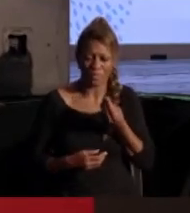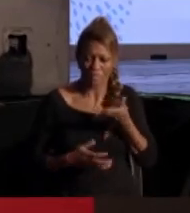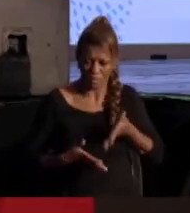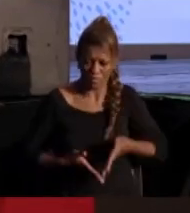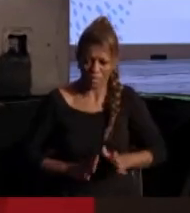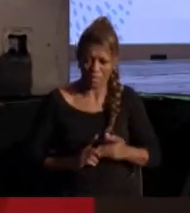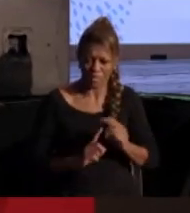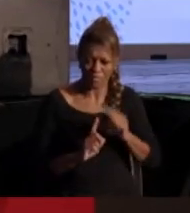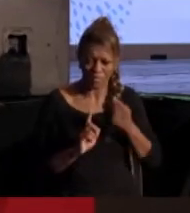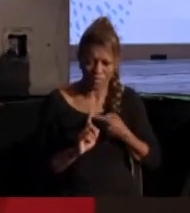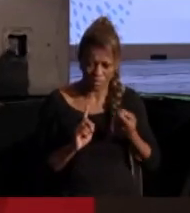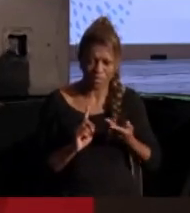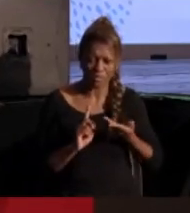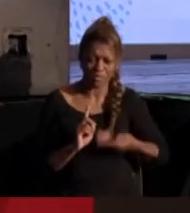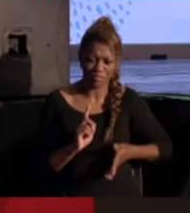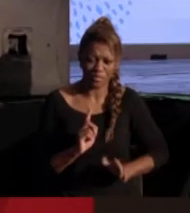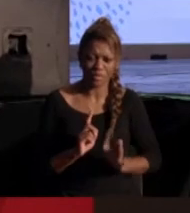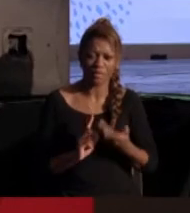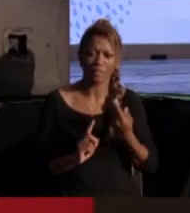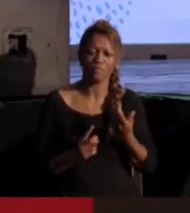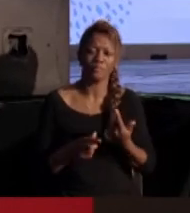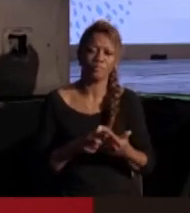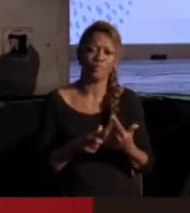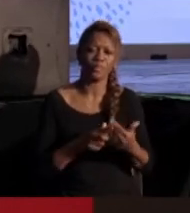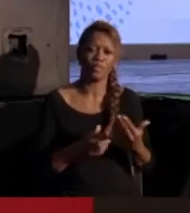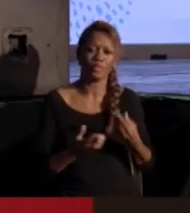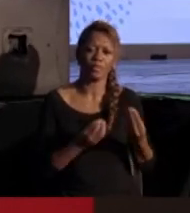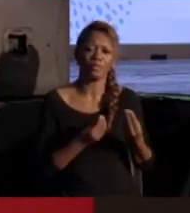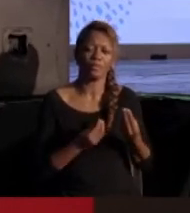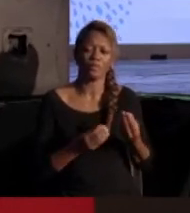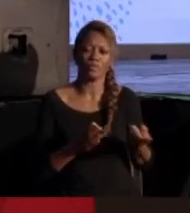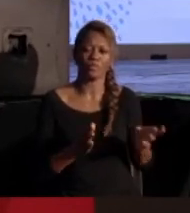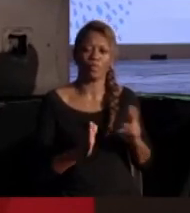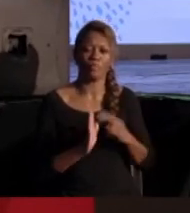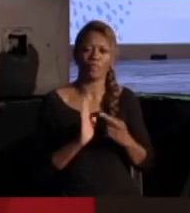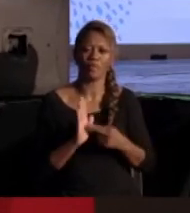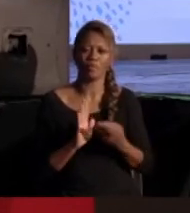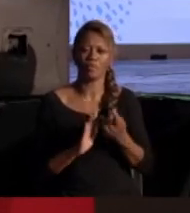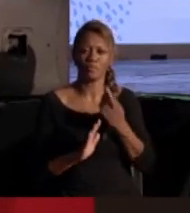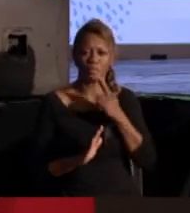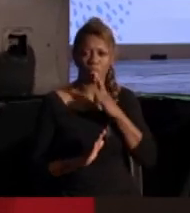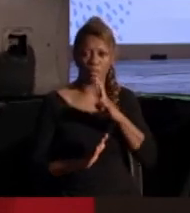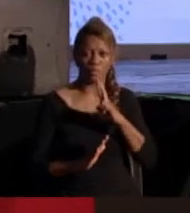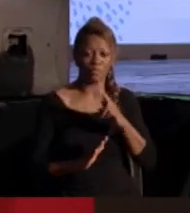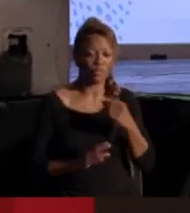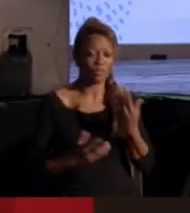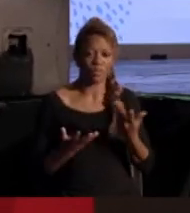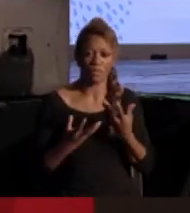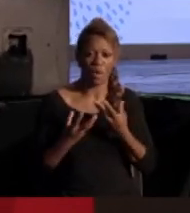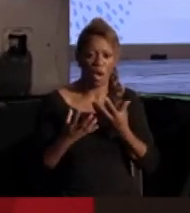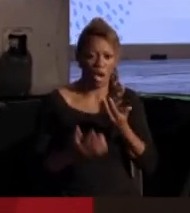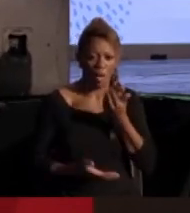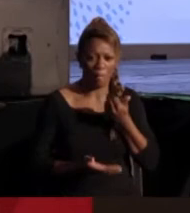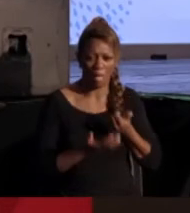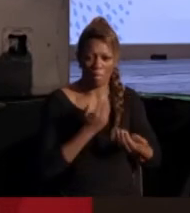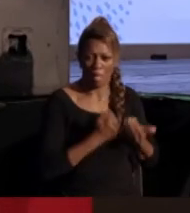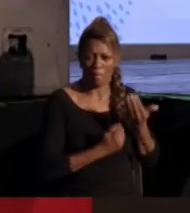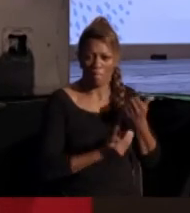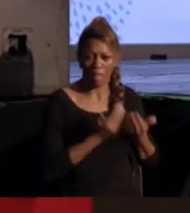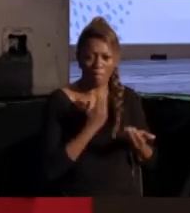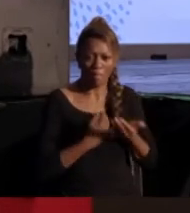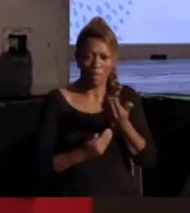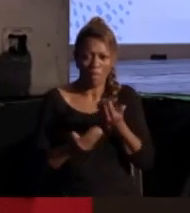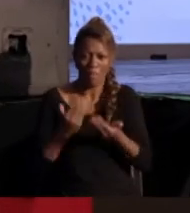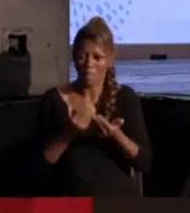a razão que está colocada aqui, porque uma razão diz que não podemos comer tudo como queremos e